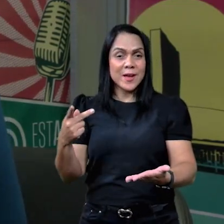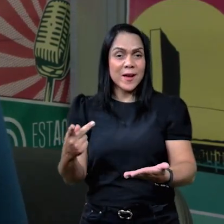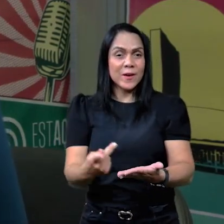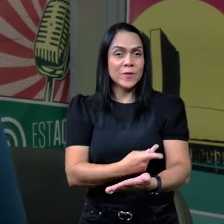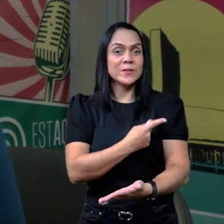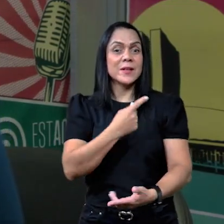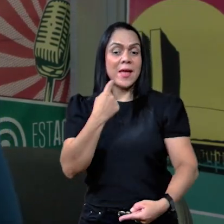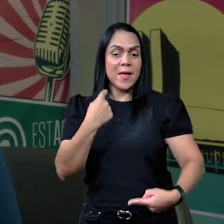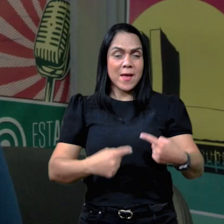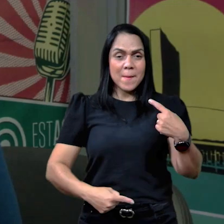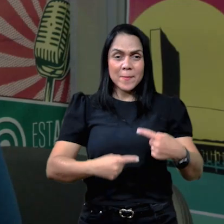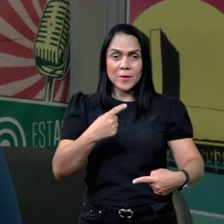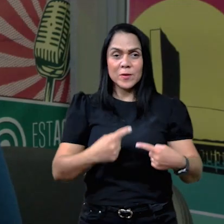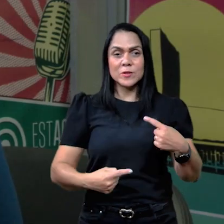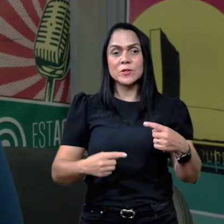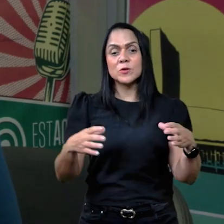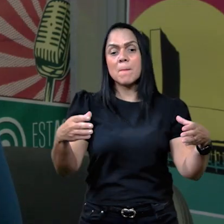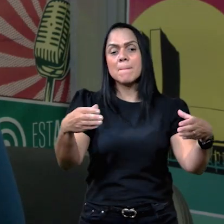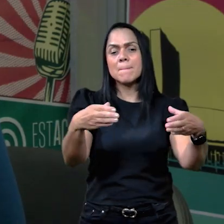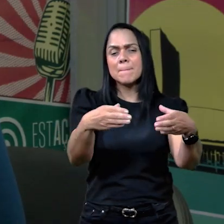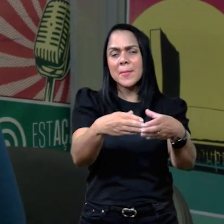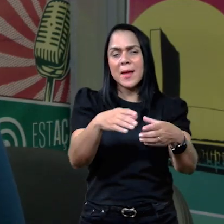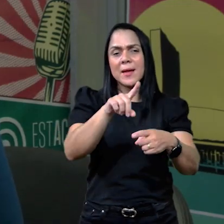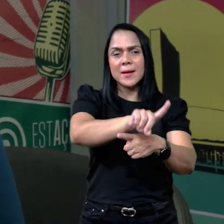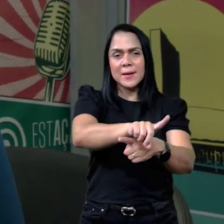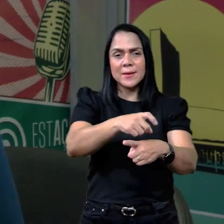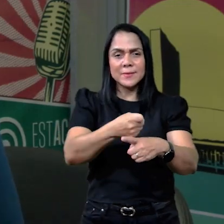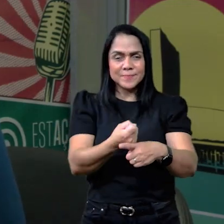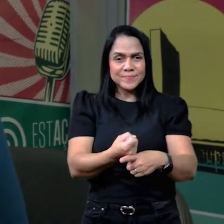essa política nacional para povos e comunidades